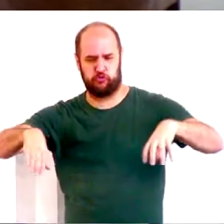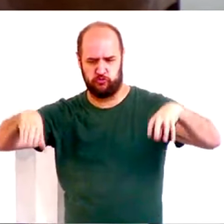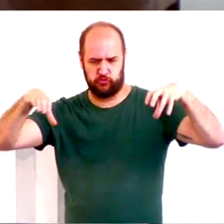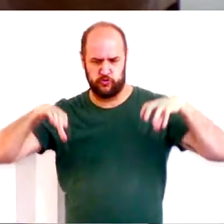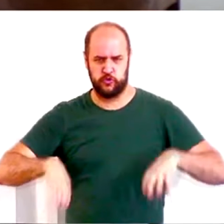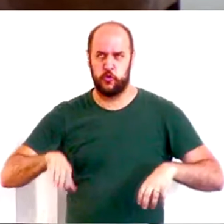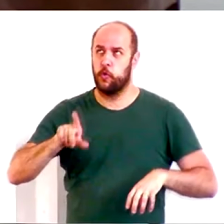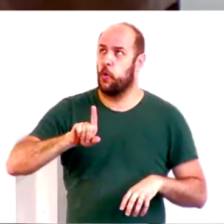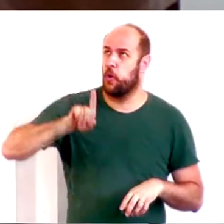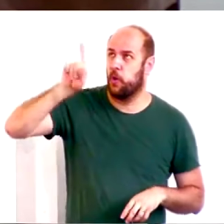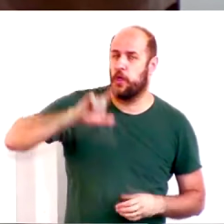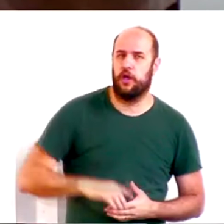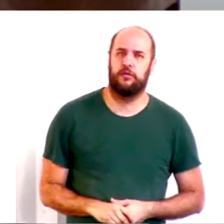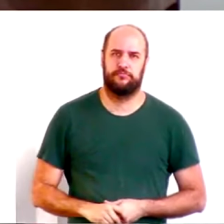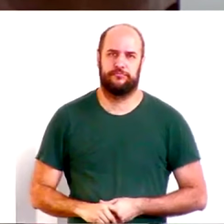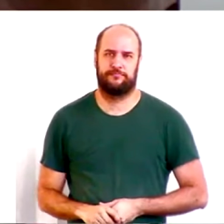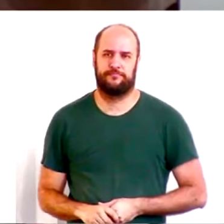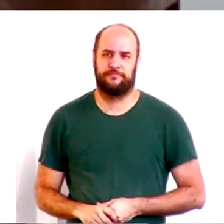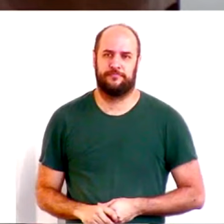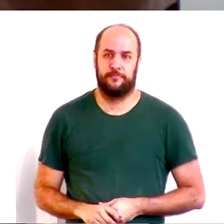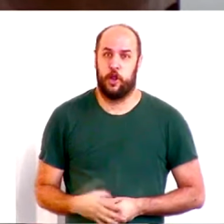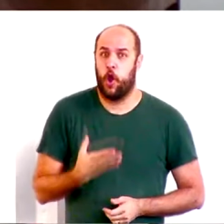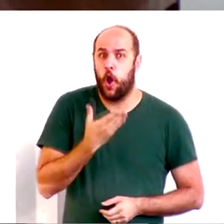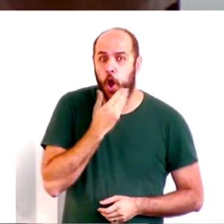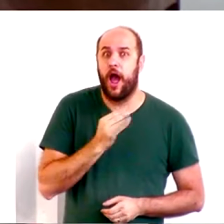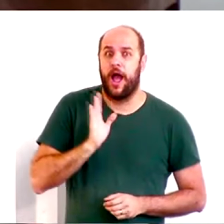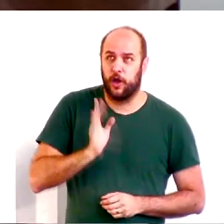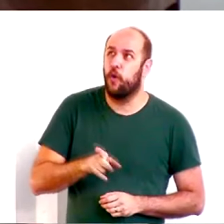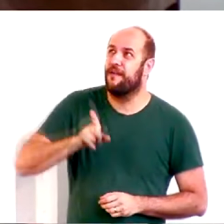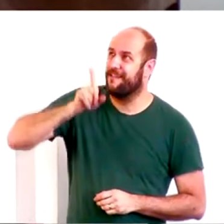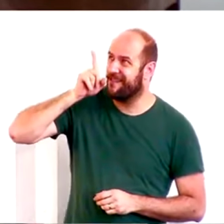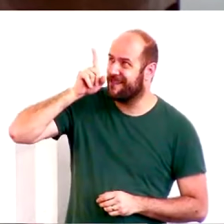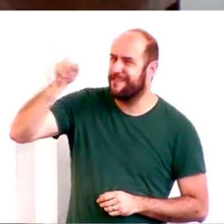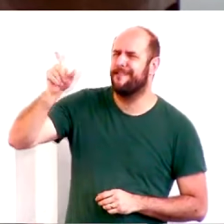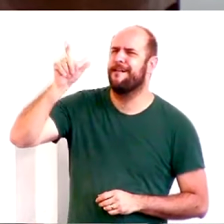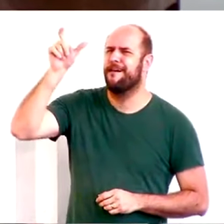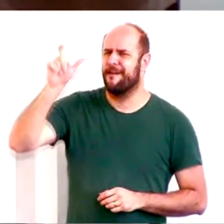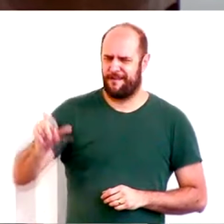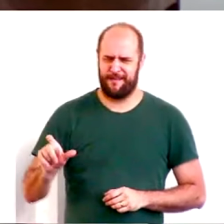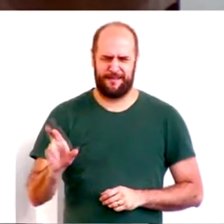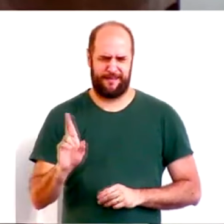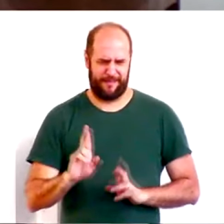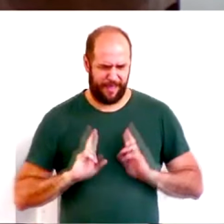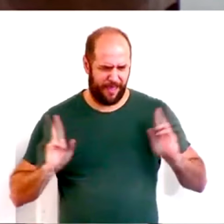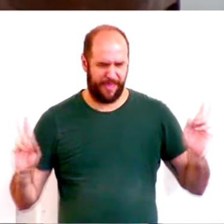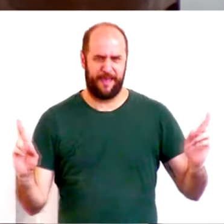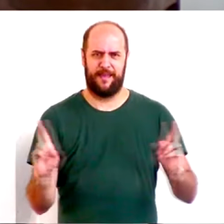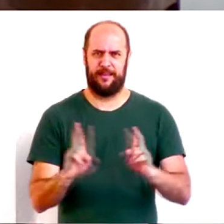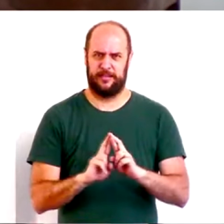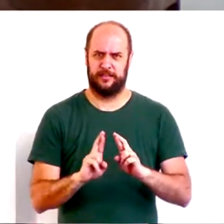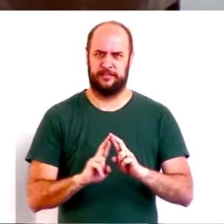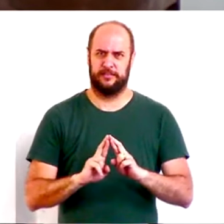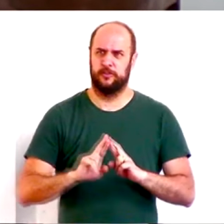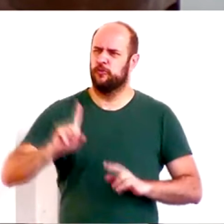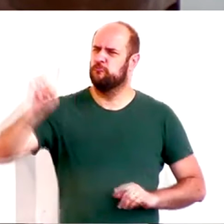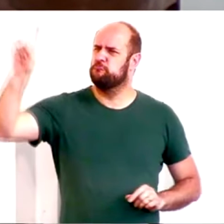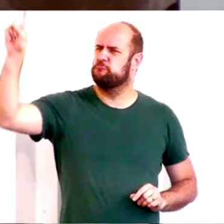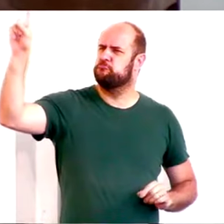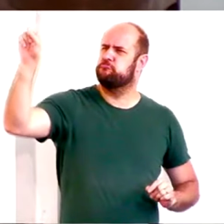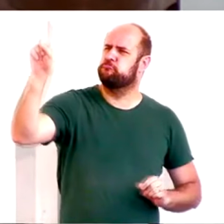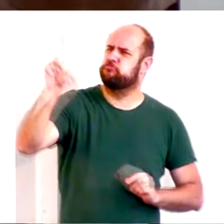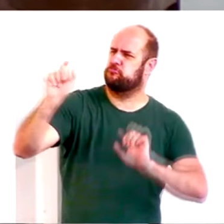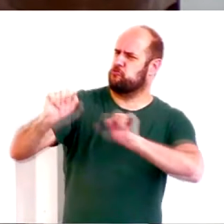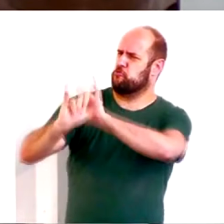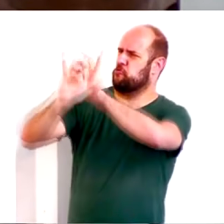Este que está no seu trono reina voltará com um Cetro poderoso na sua